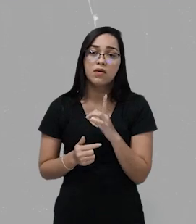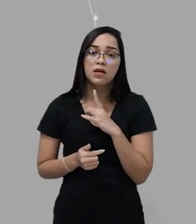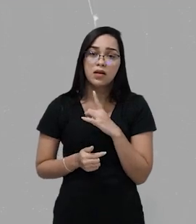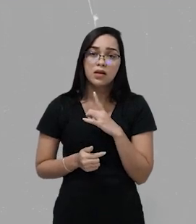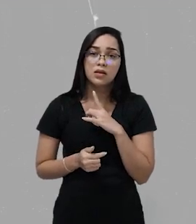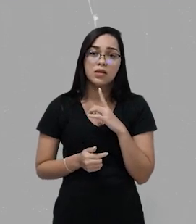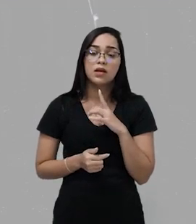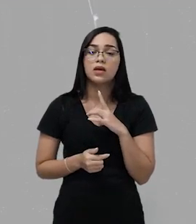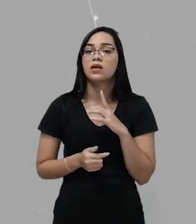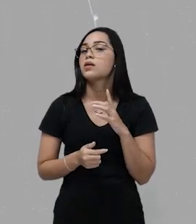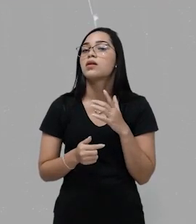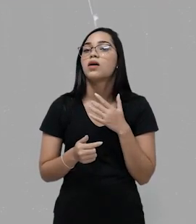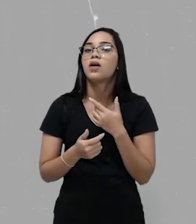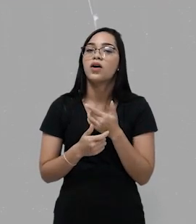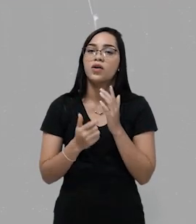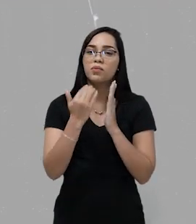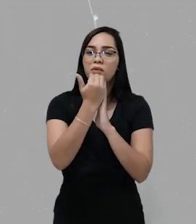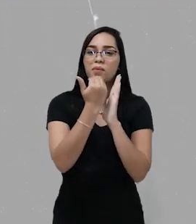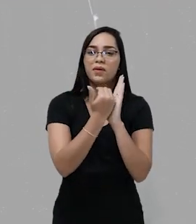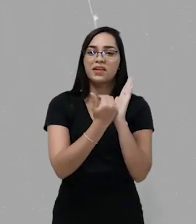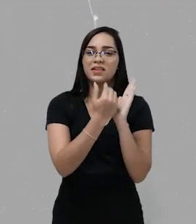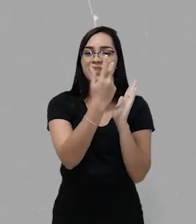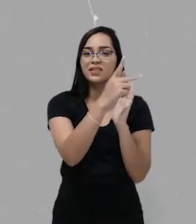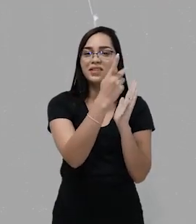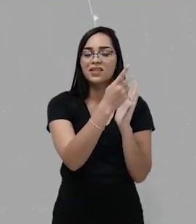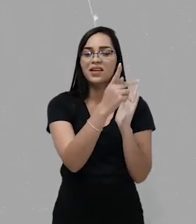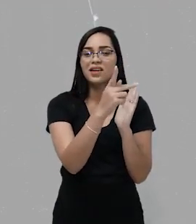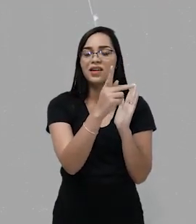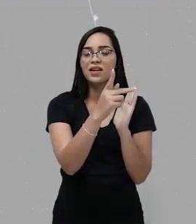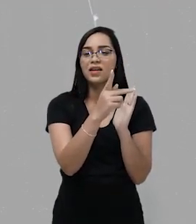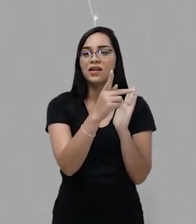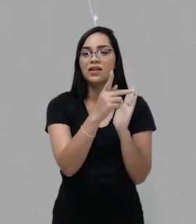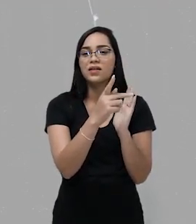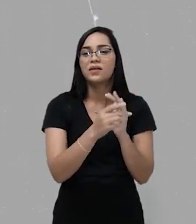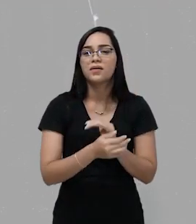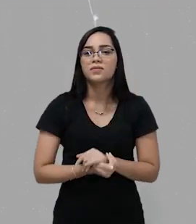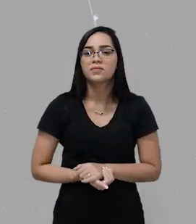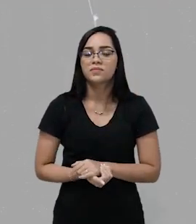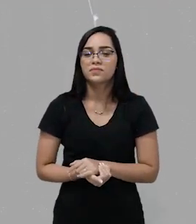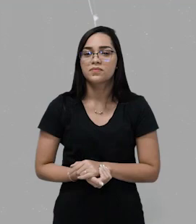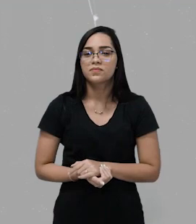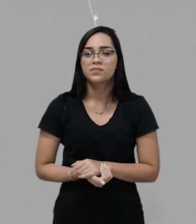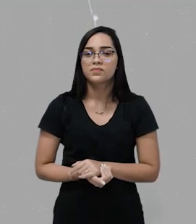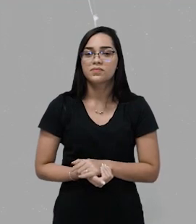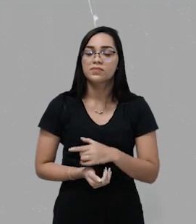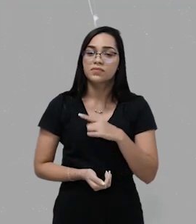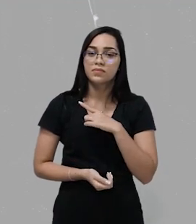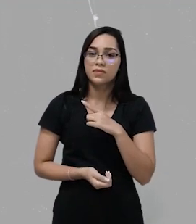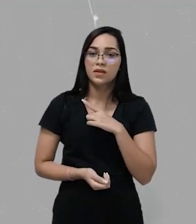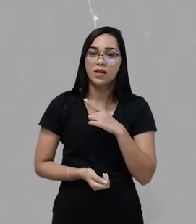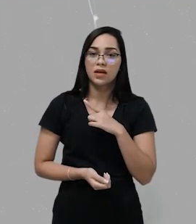têm página. Olha eu fazendo propaganda aqui da Companhia Santa Ignorância.